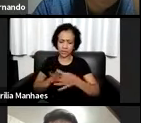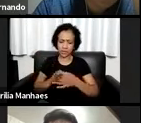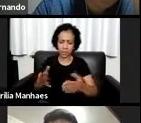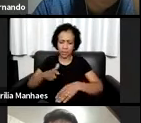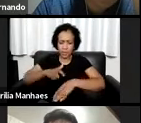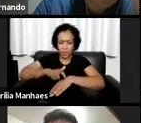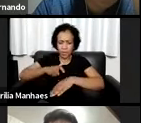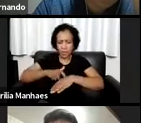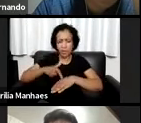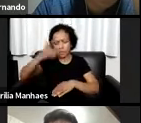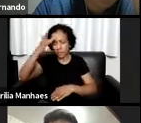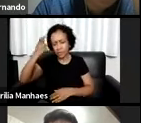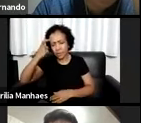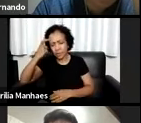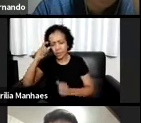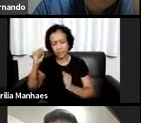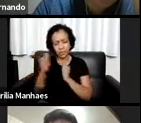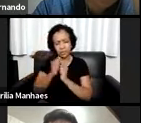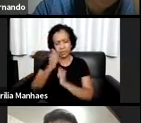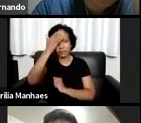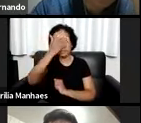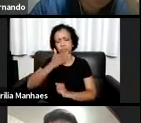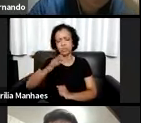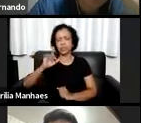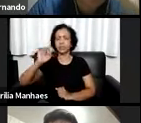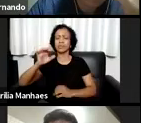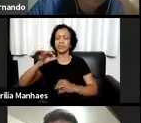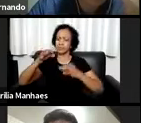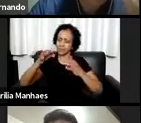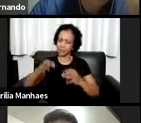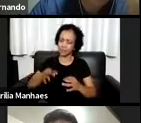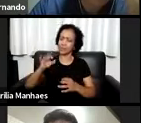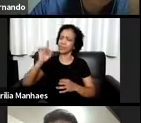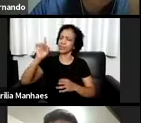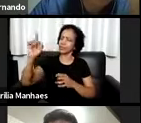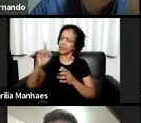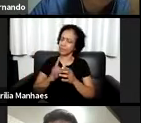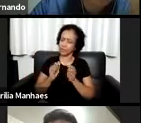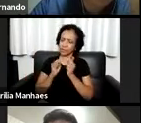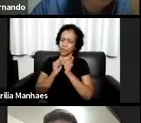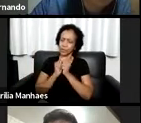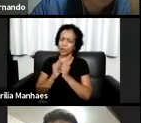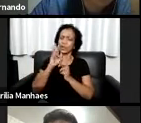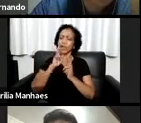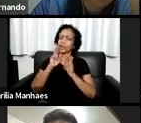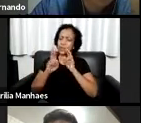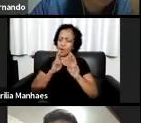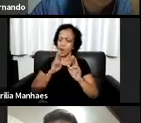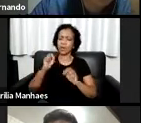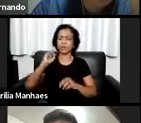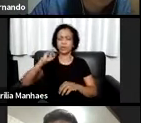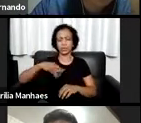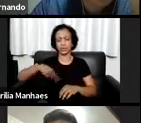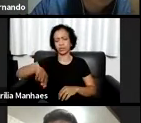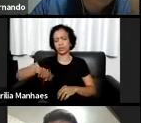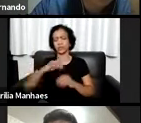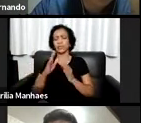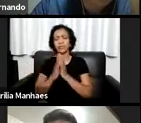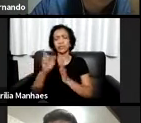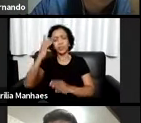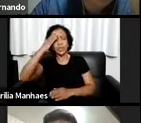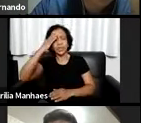os pensamentos diante de ti na certeza de que tu respondes às nossas orações, de que